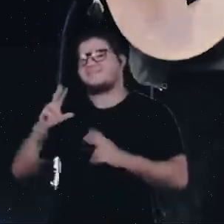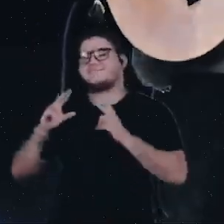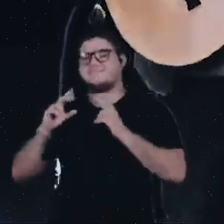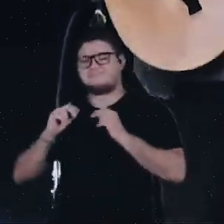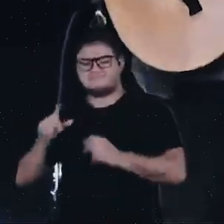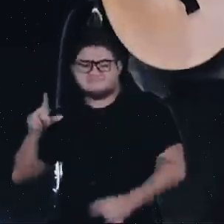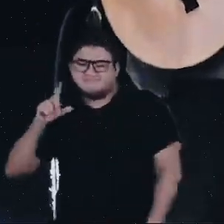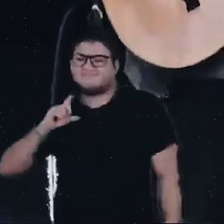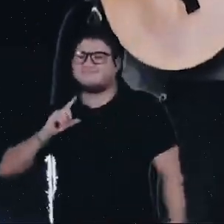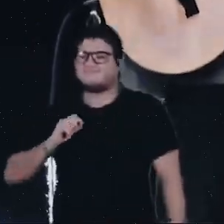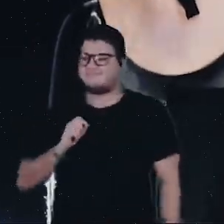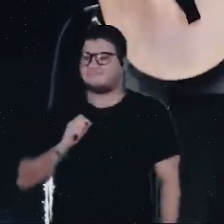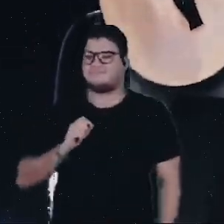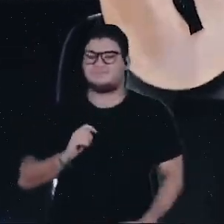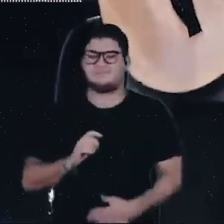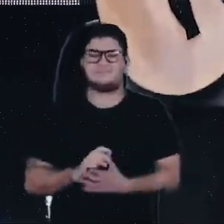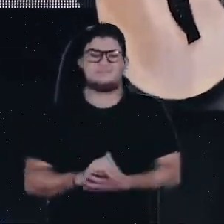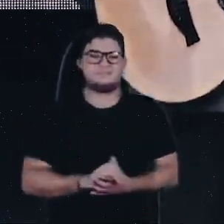escolheu?